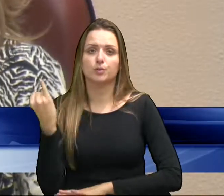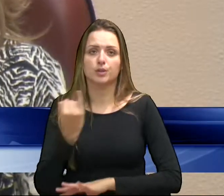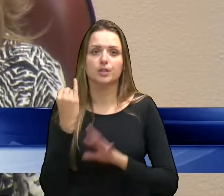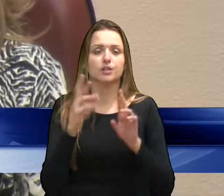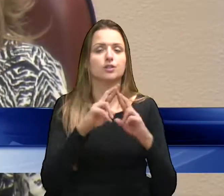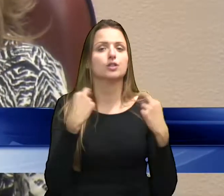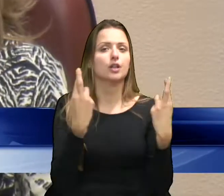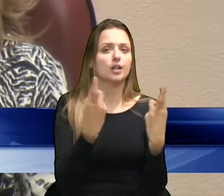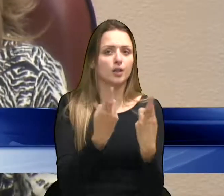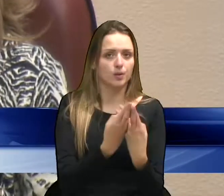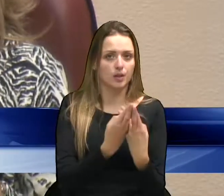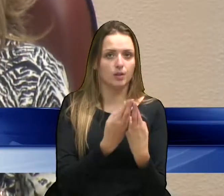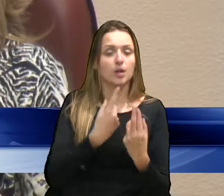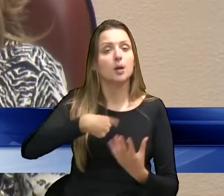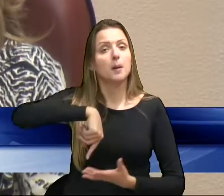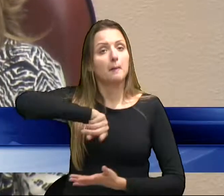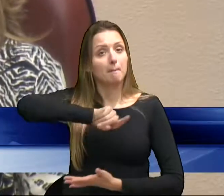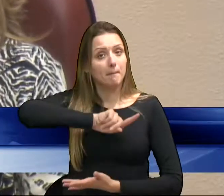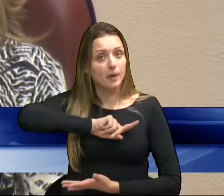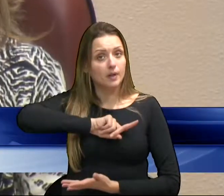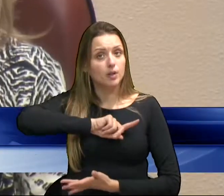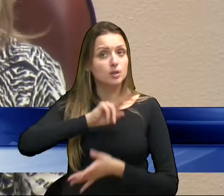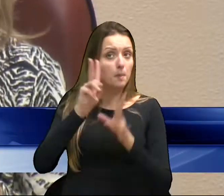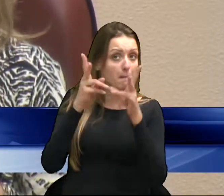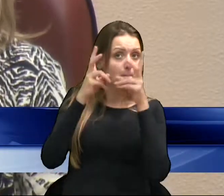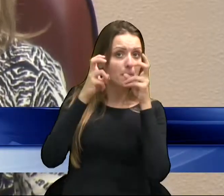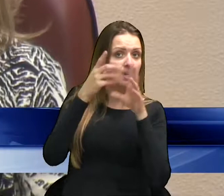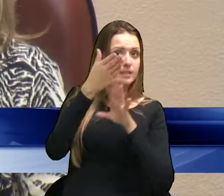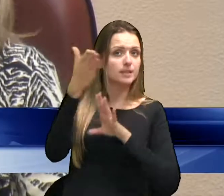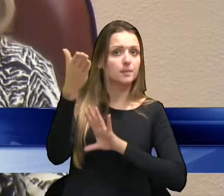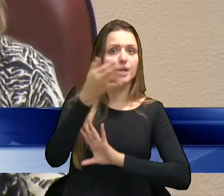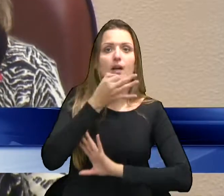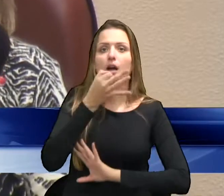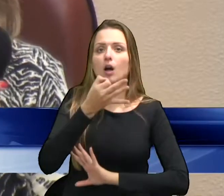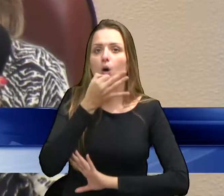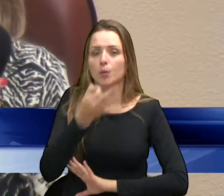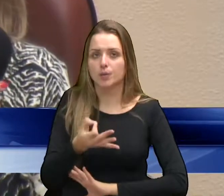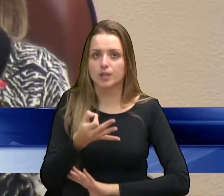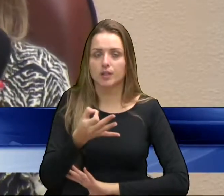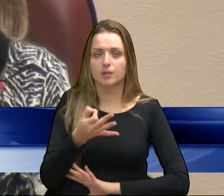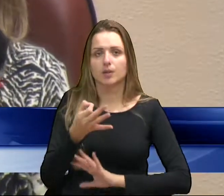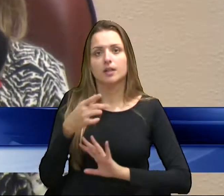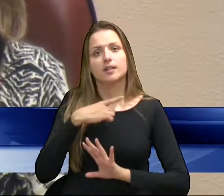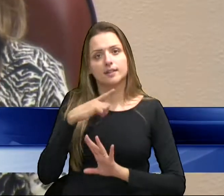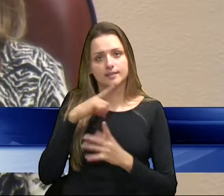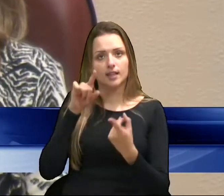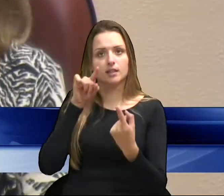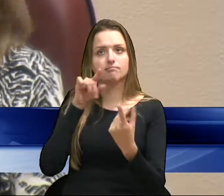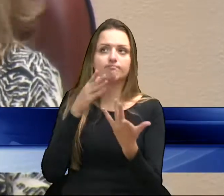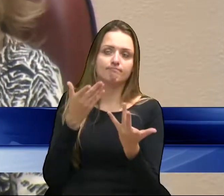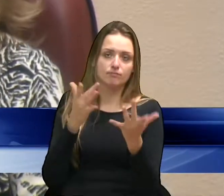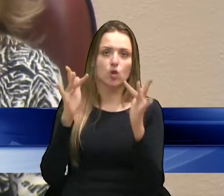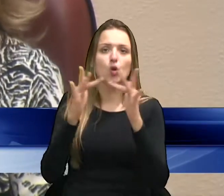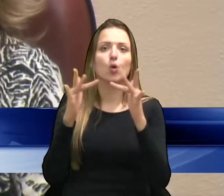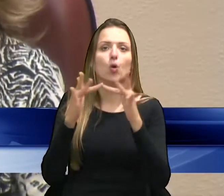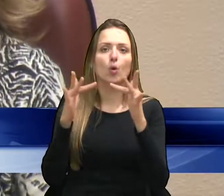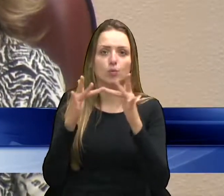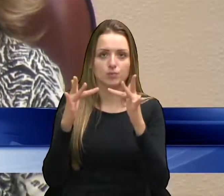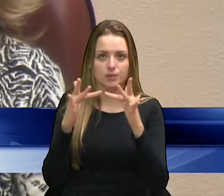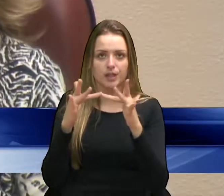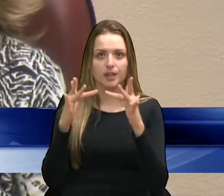audiência pública justamente para nós ouvirmos todos que aqui estão, que estão diretamente ligados ao